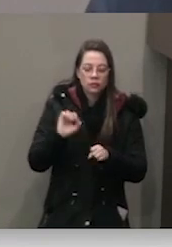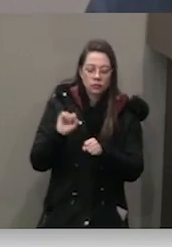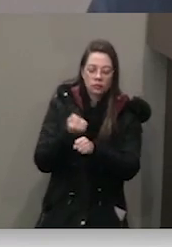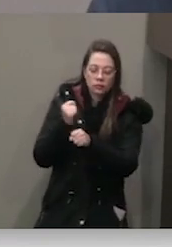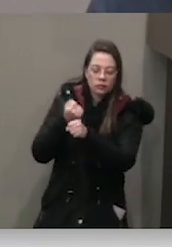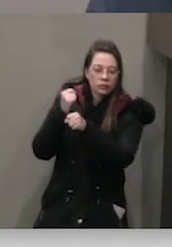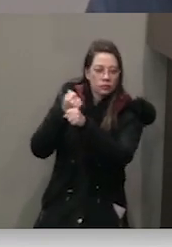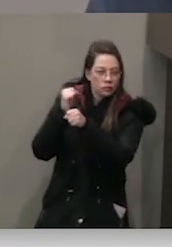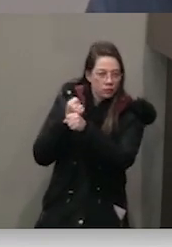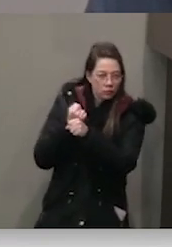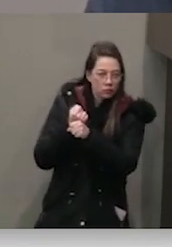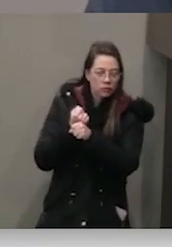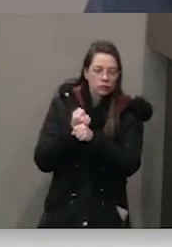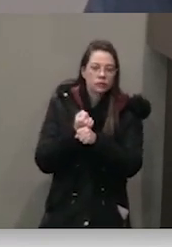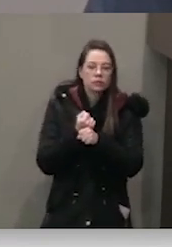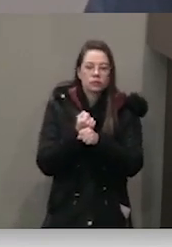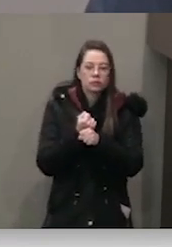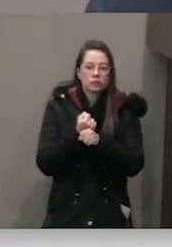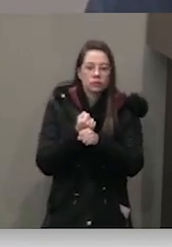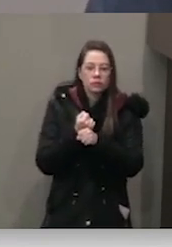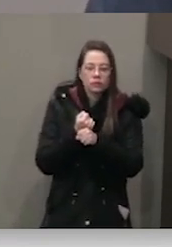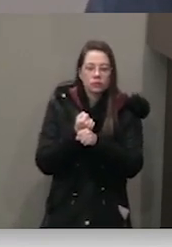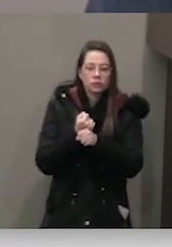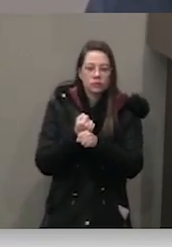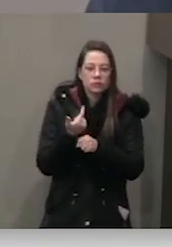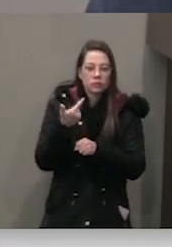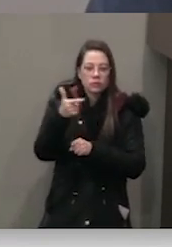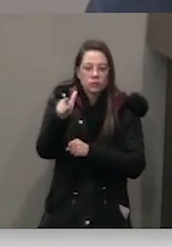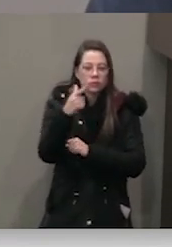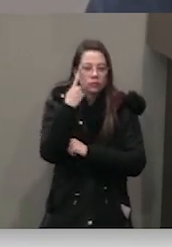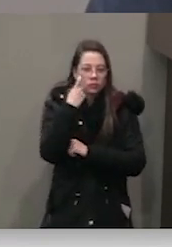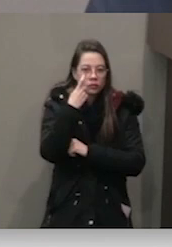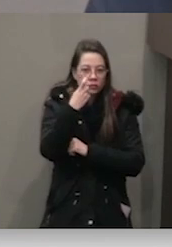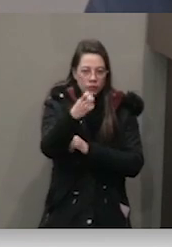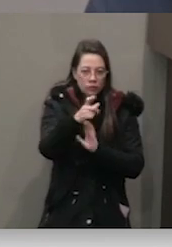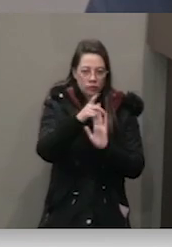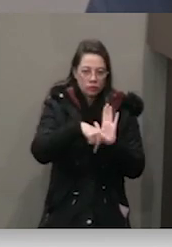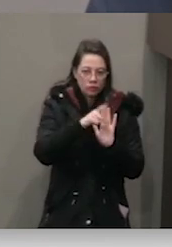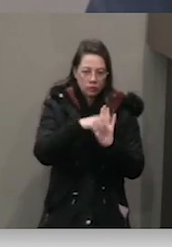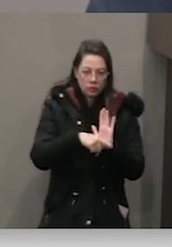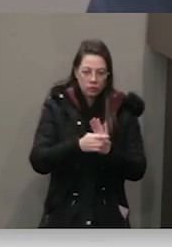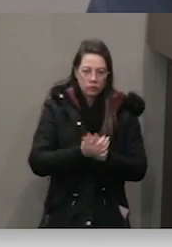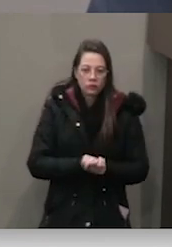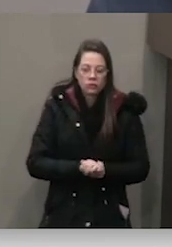construtoras e demais interessados no projeto.